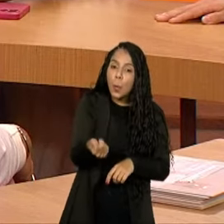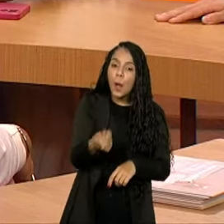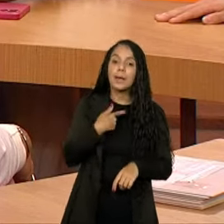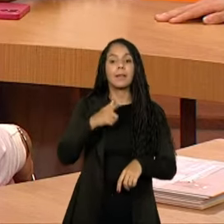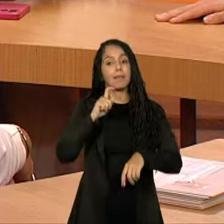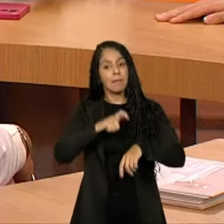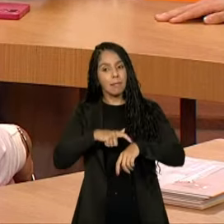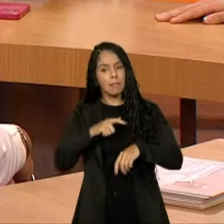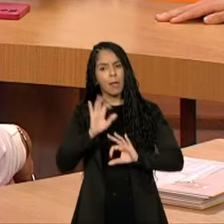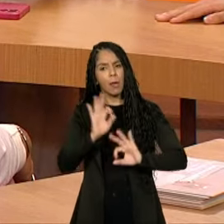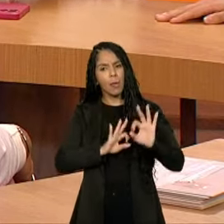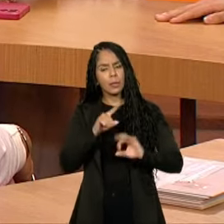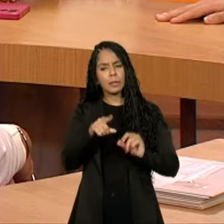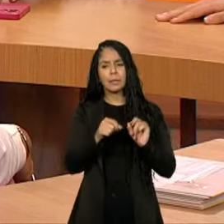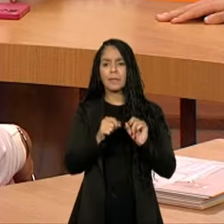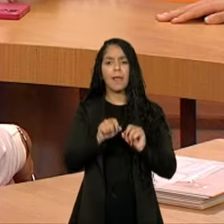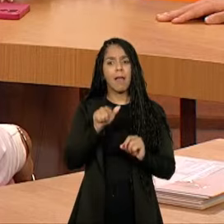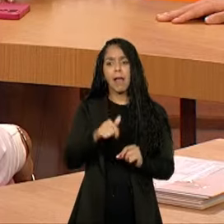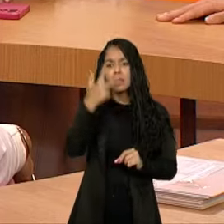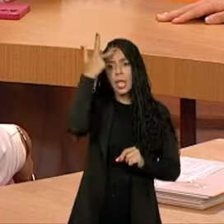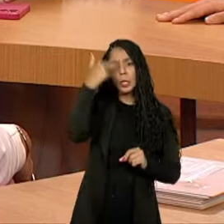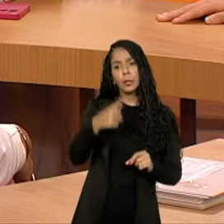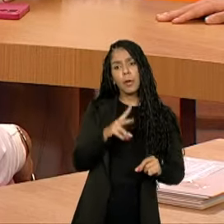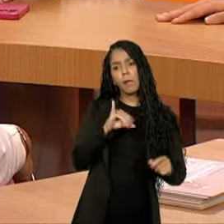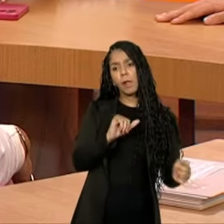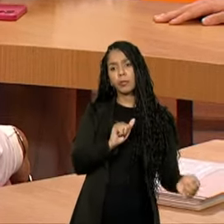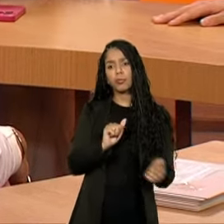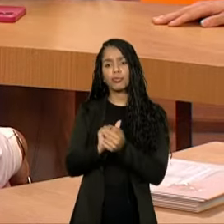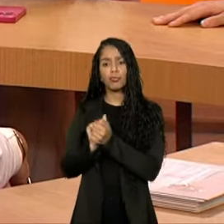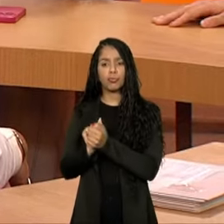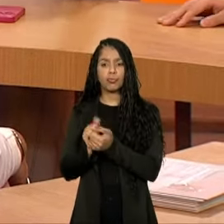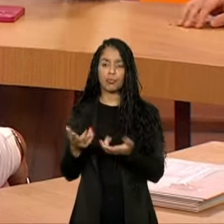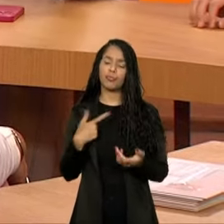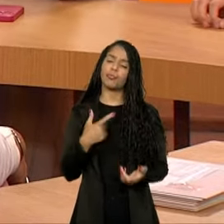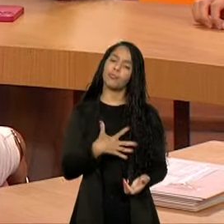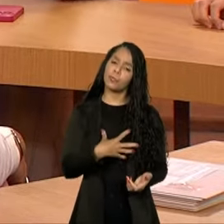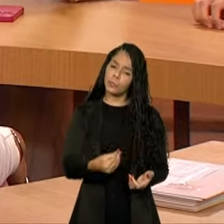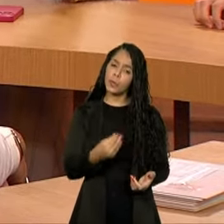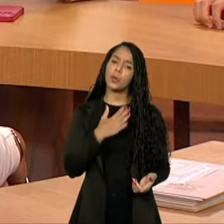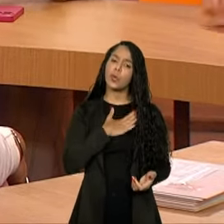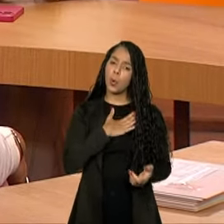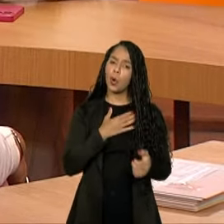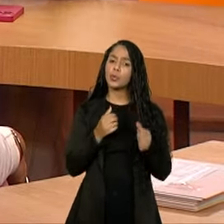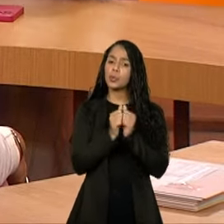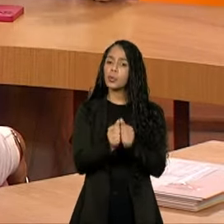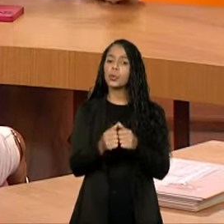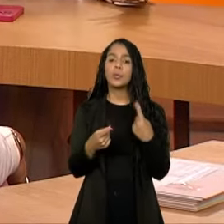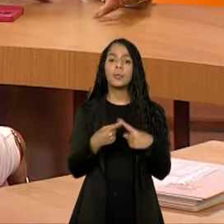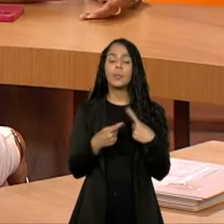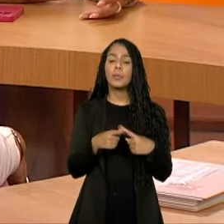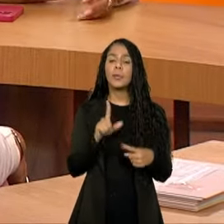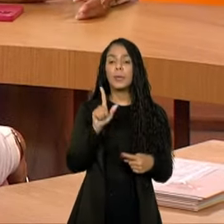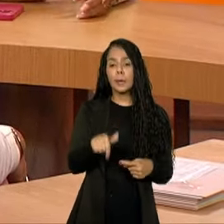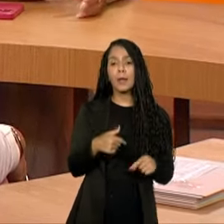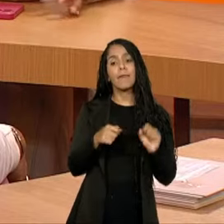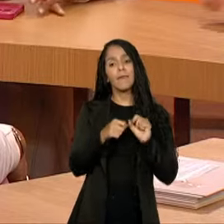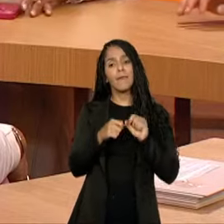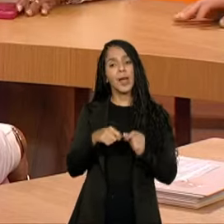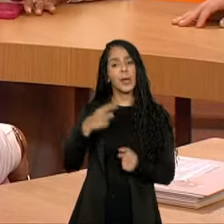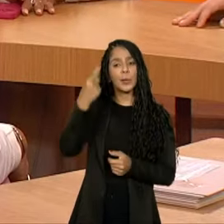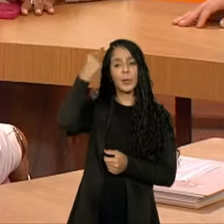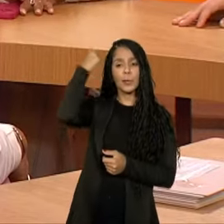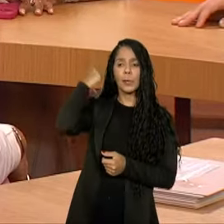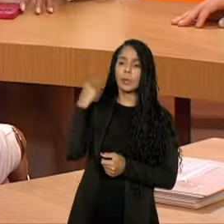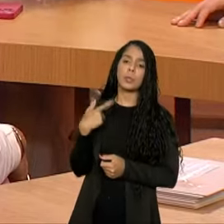você cria, depois vai ficar naturalizado, assim. Claro, eu imagino que seus filhos gostam de ficar com você, porque, assim, isso é criado lá atrás. Não dá